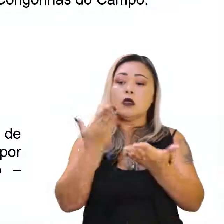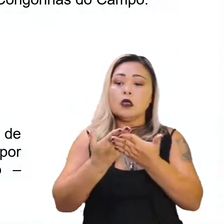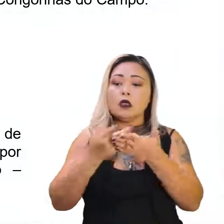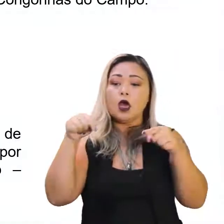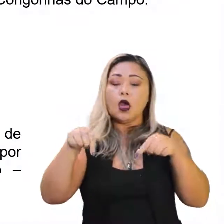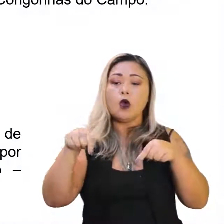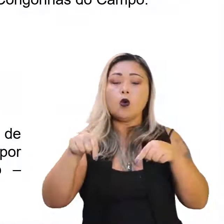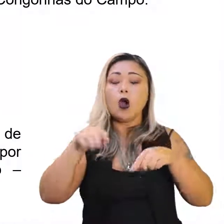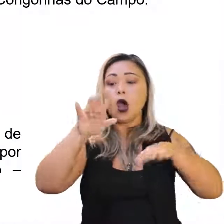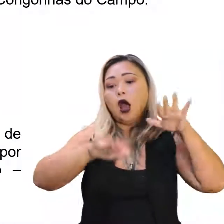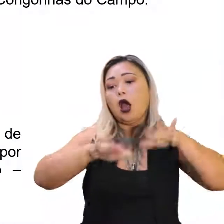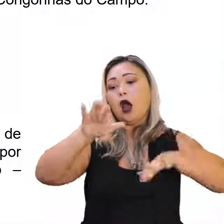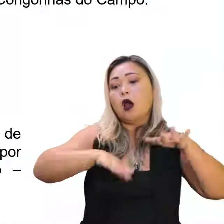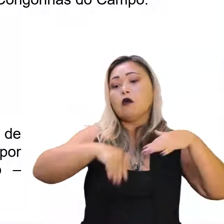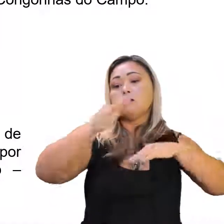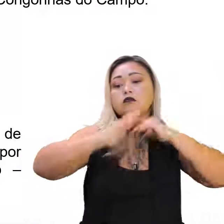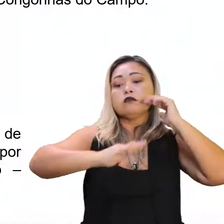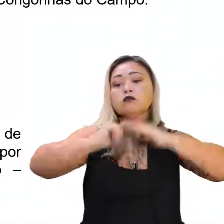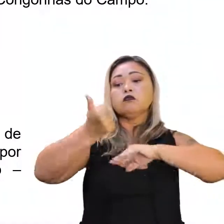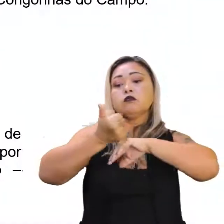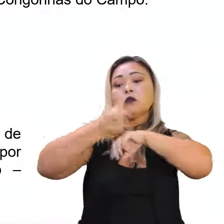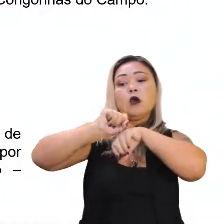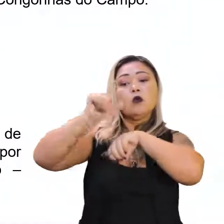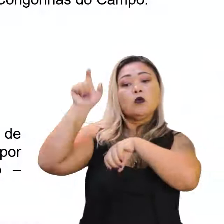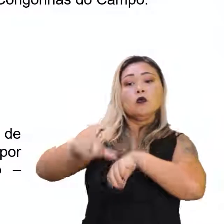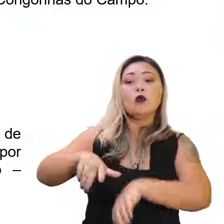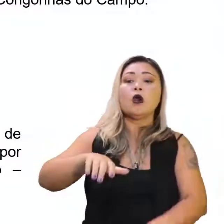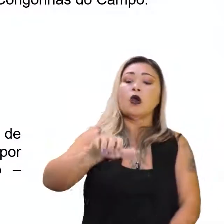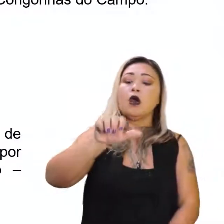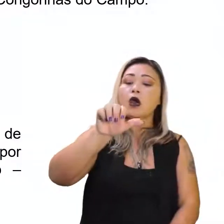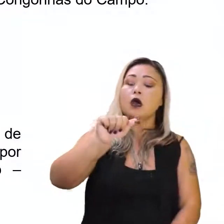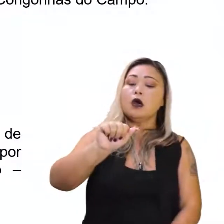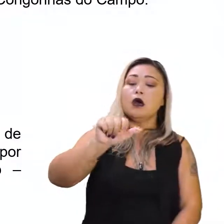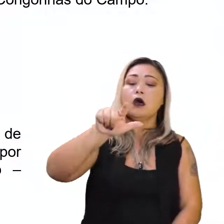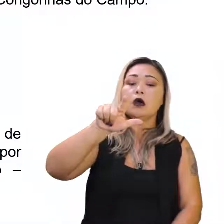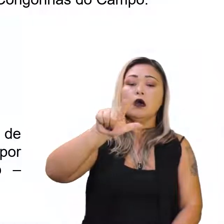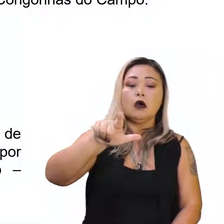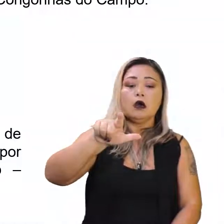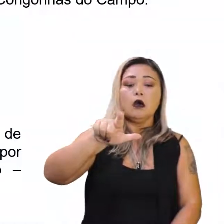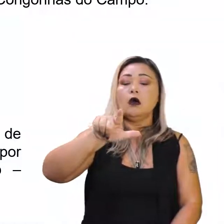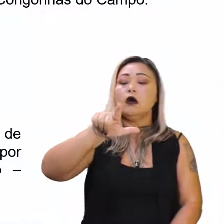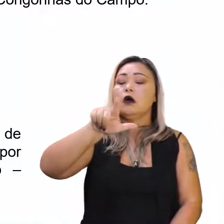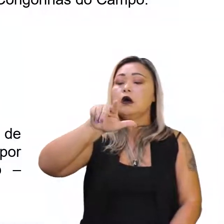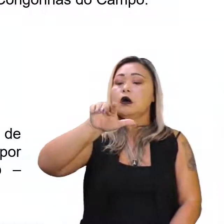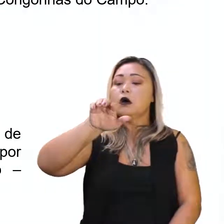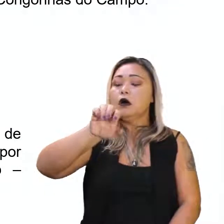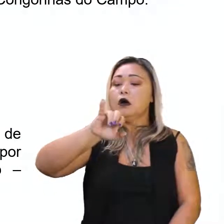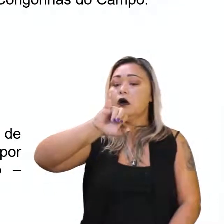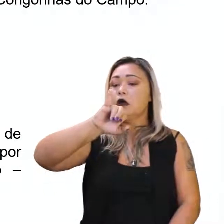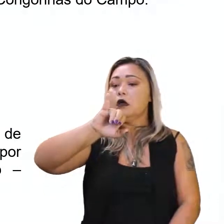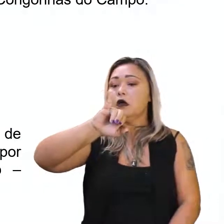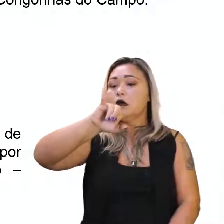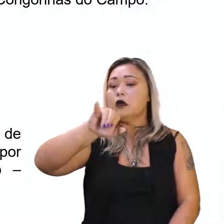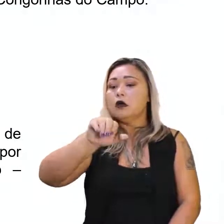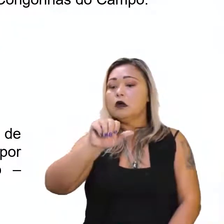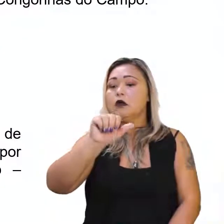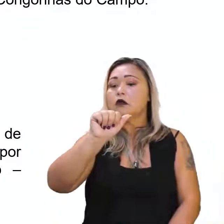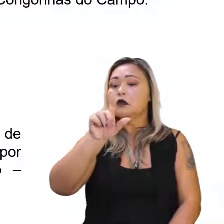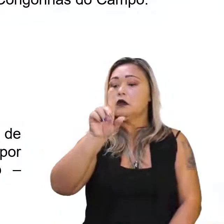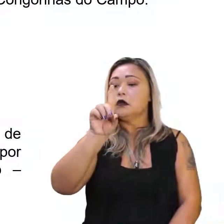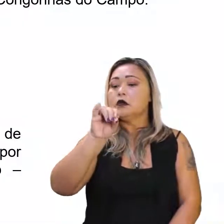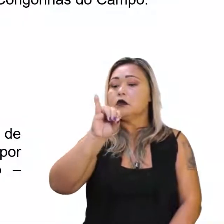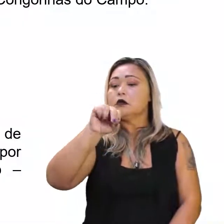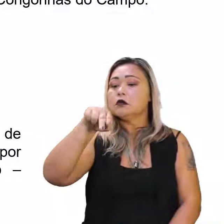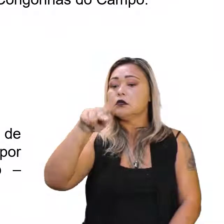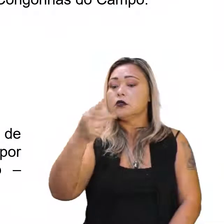estudante, alguns artistas, como, nesse caso aí, Aleijadinho, né? Que desenvolveu muitos